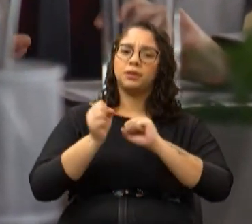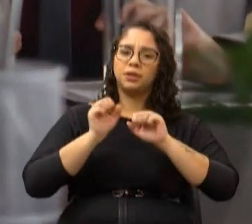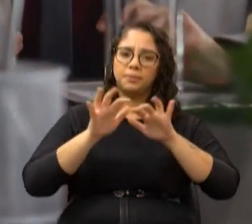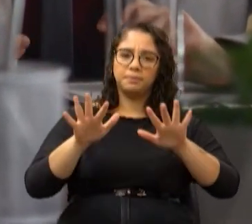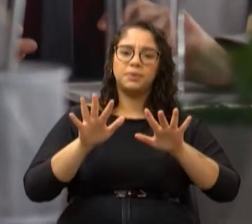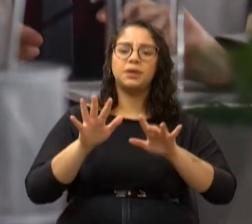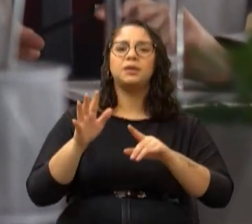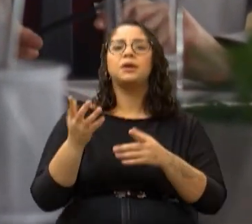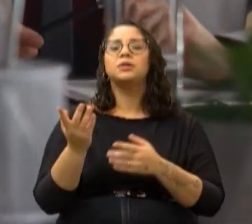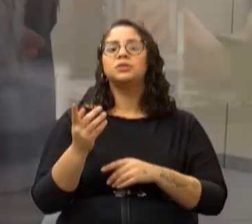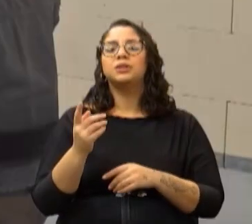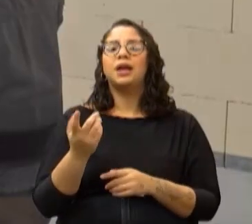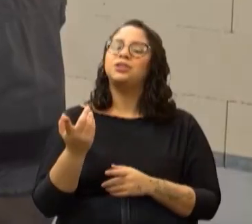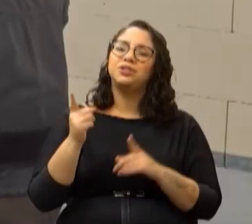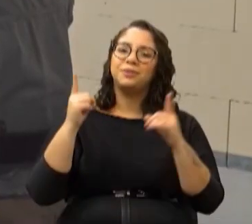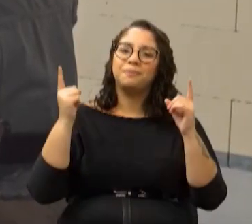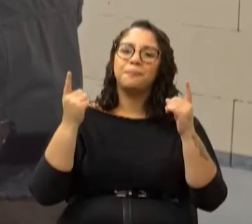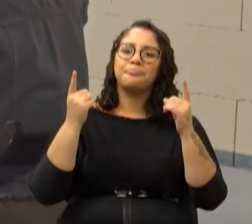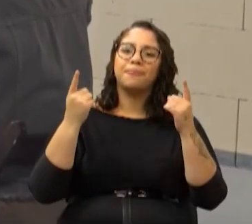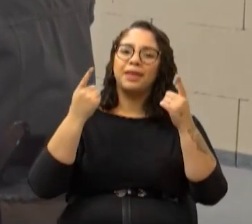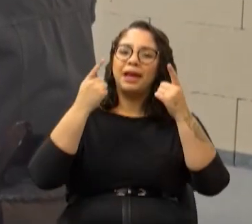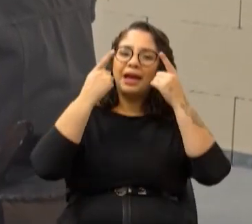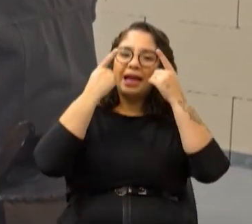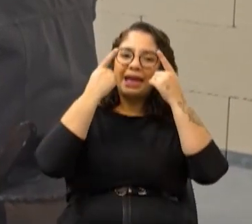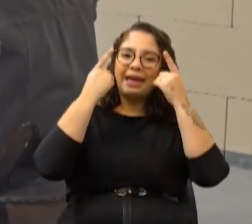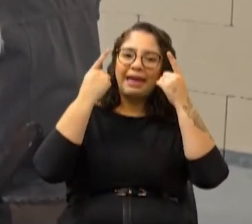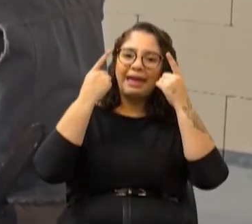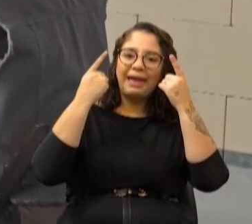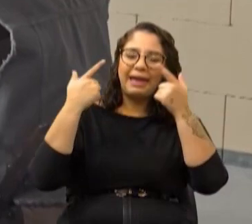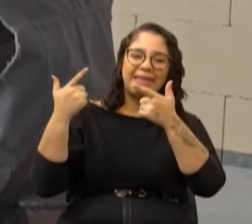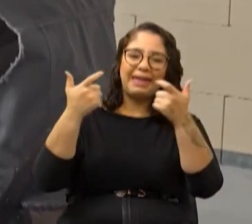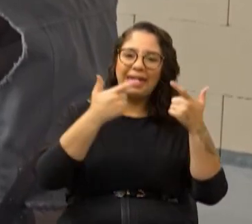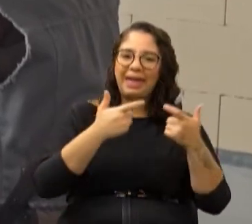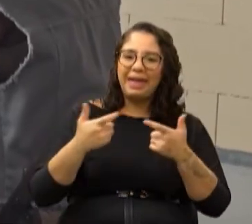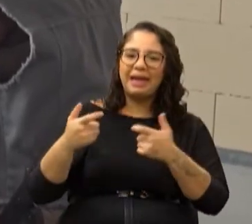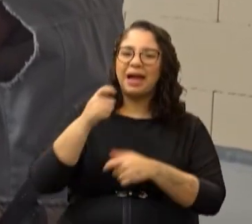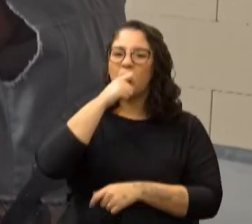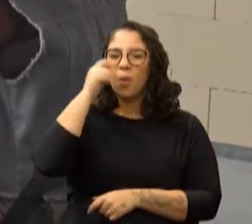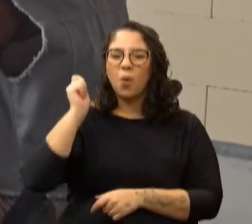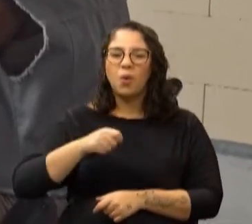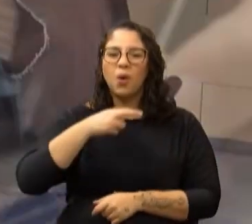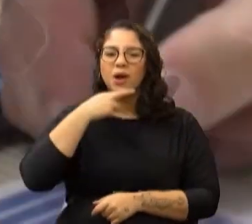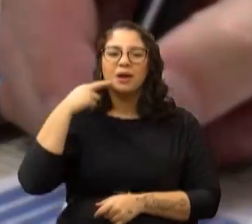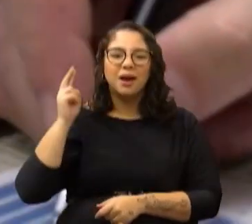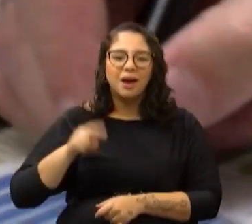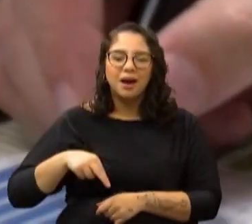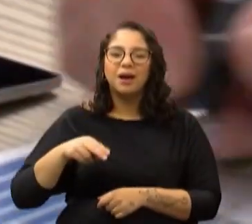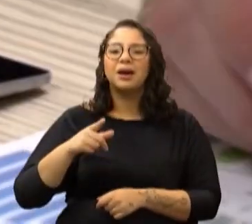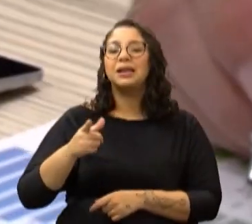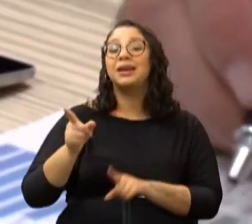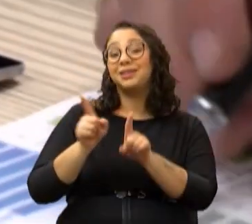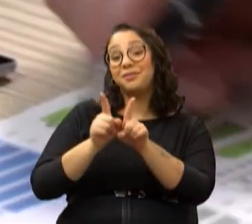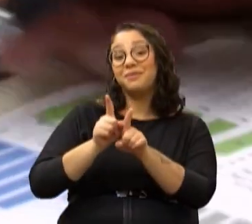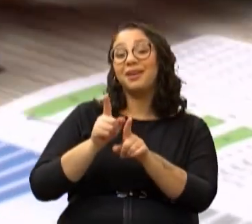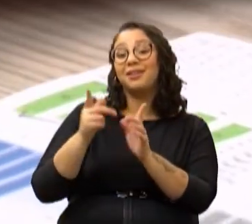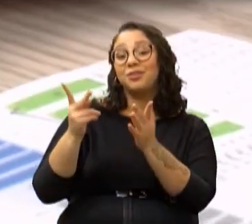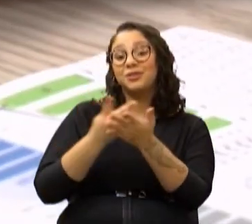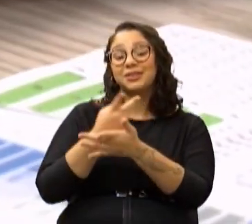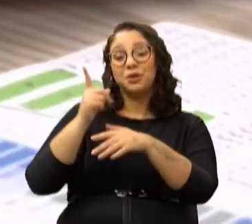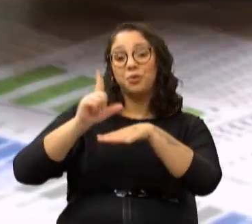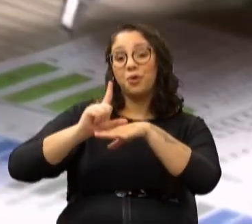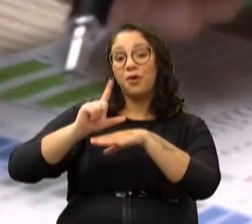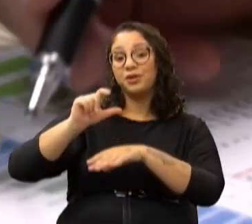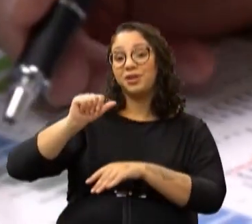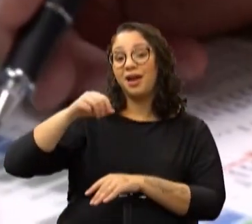passaram por todo esse cenário de pandemia, de guerra entre Rússia e Ucrânia. Americanas mesmo, foi um caso aí atípico que aconteceu